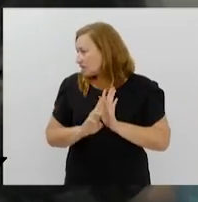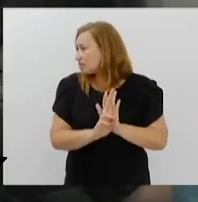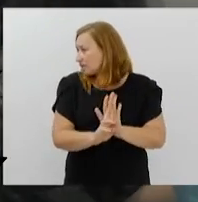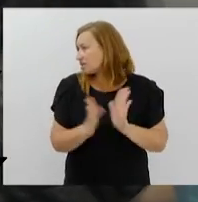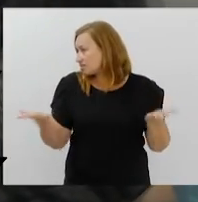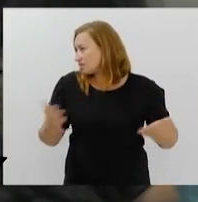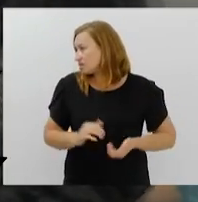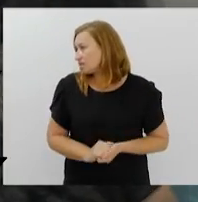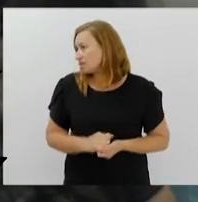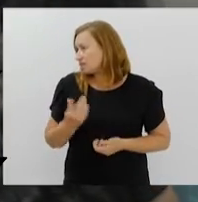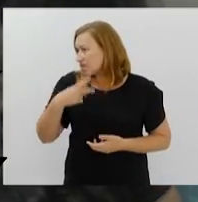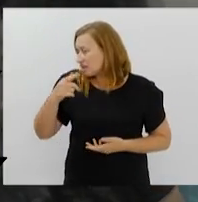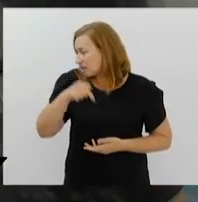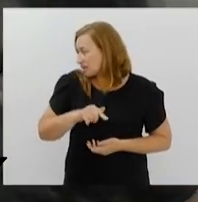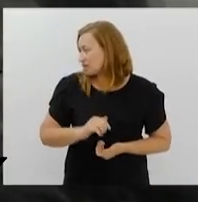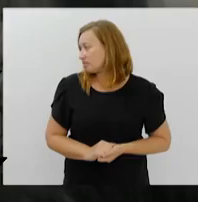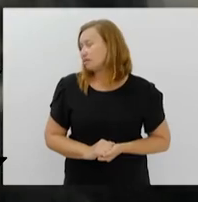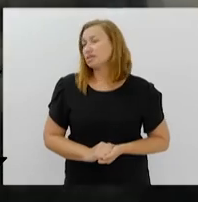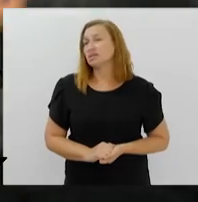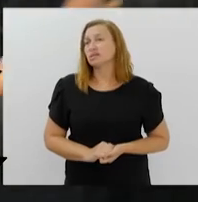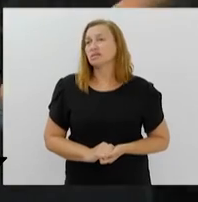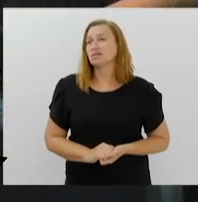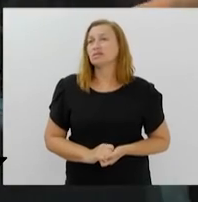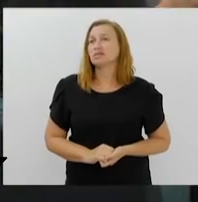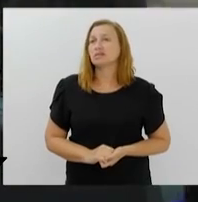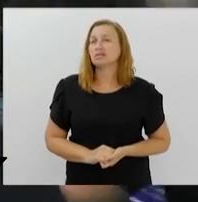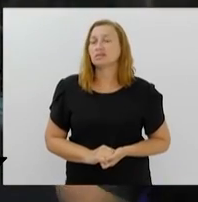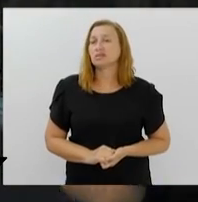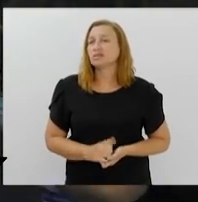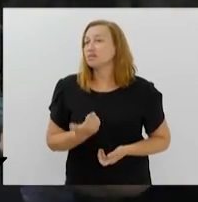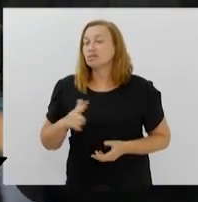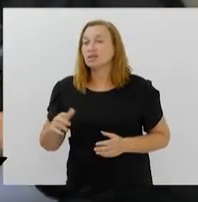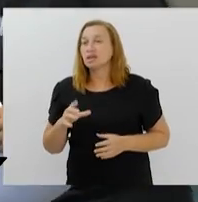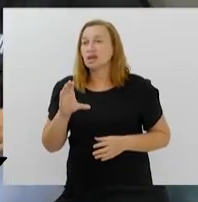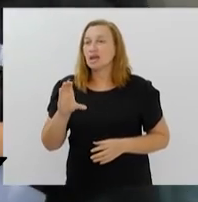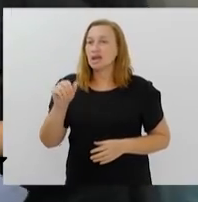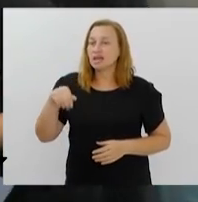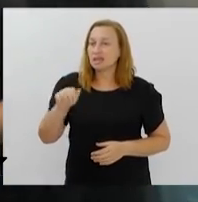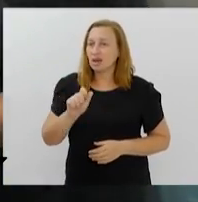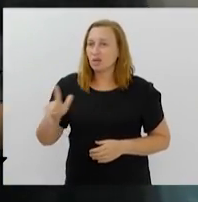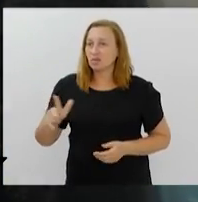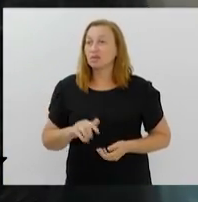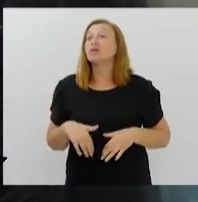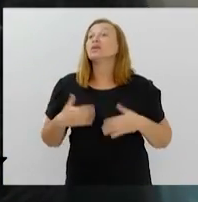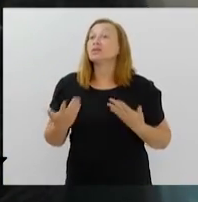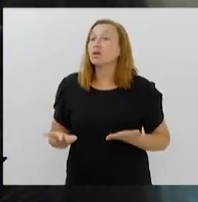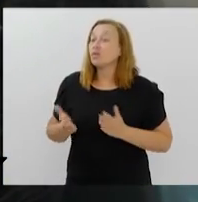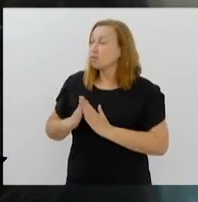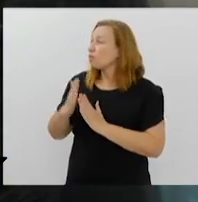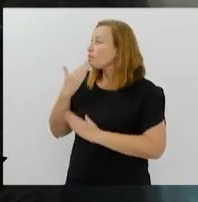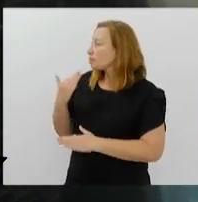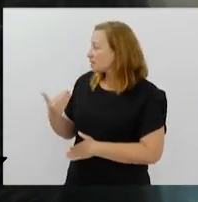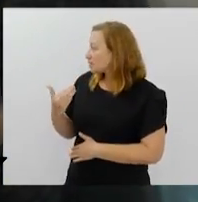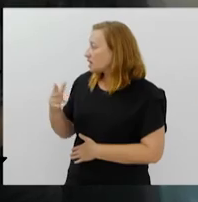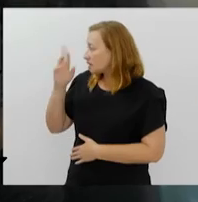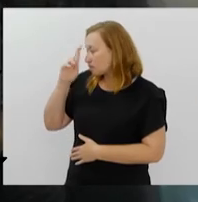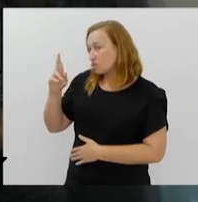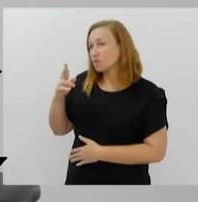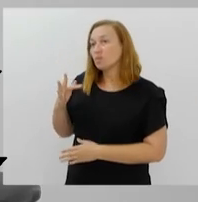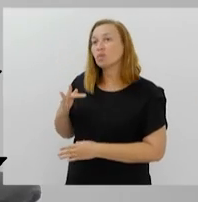senhor tá aqui para falar em nome da empresa então não tem canal canal o Senhor por favor vou pedir que o senhor não